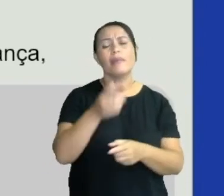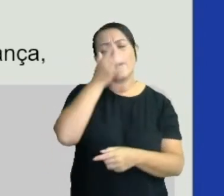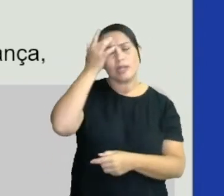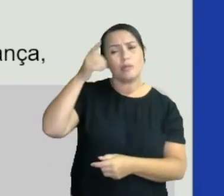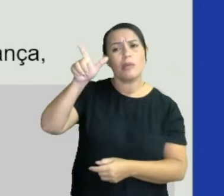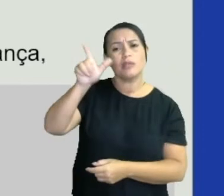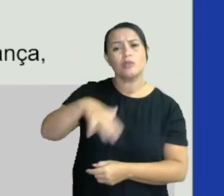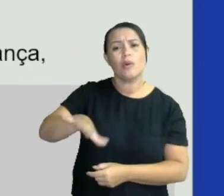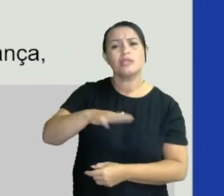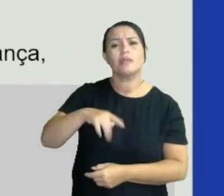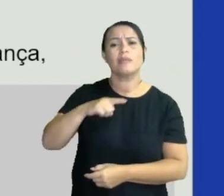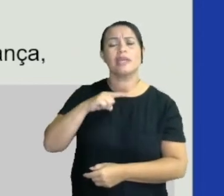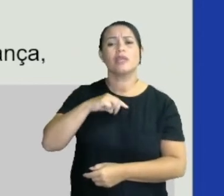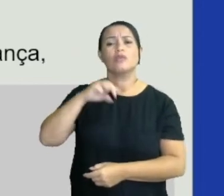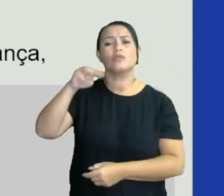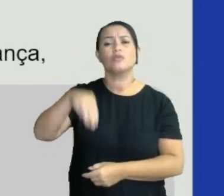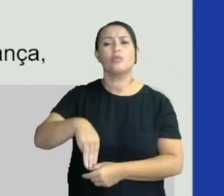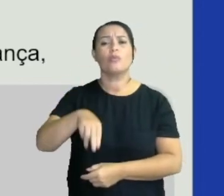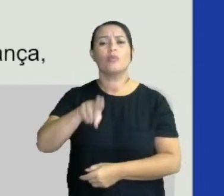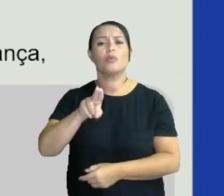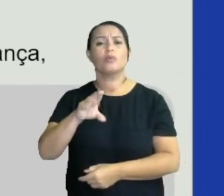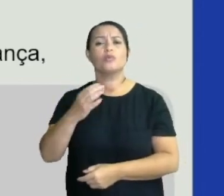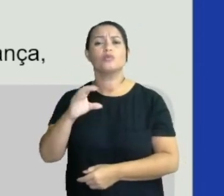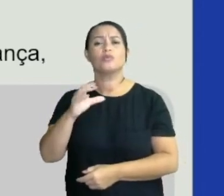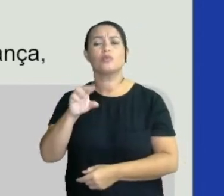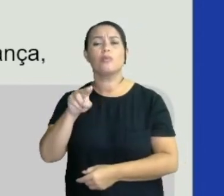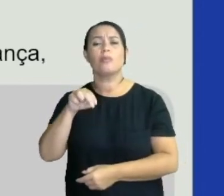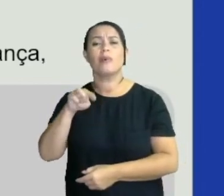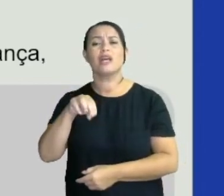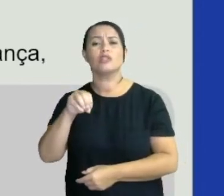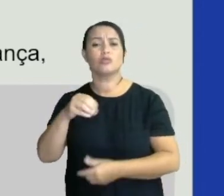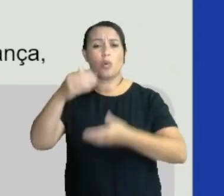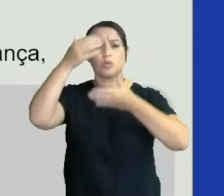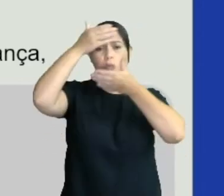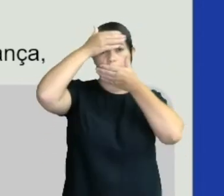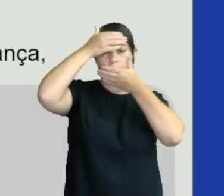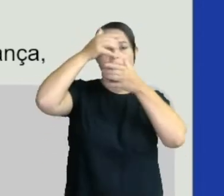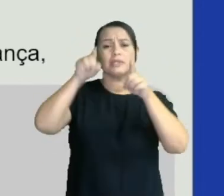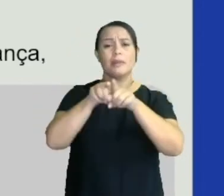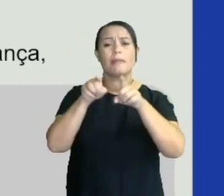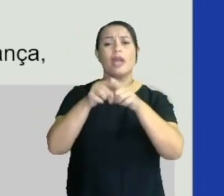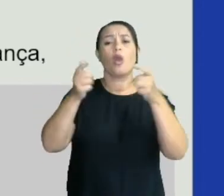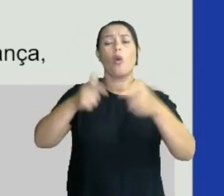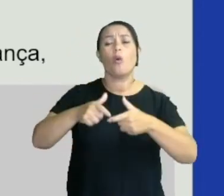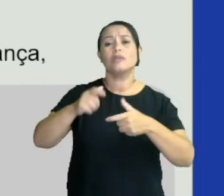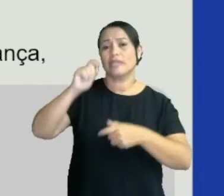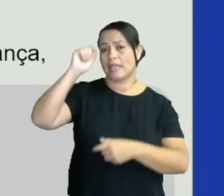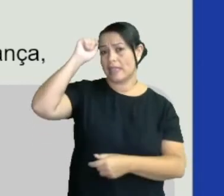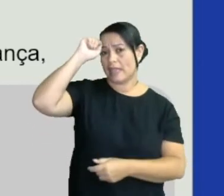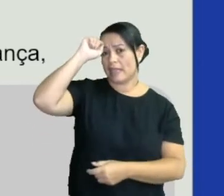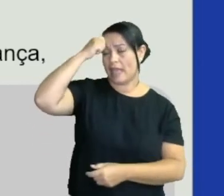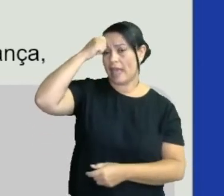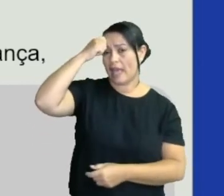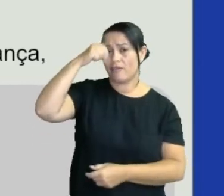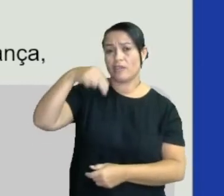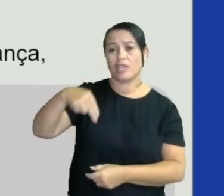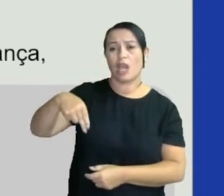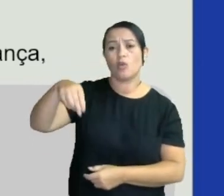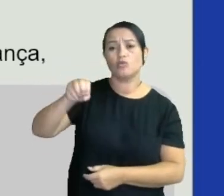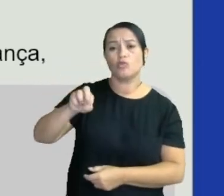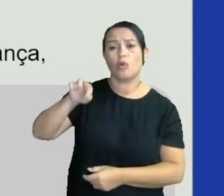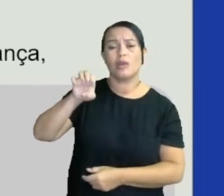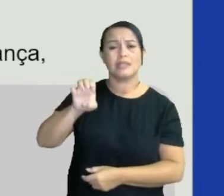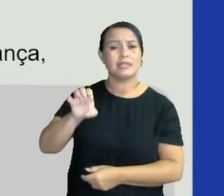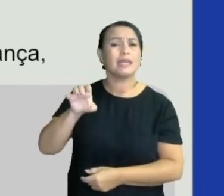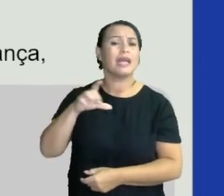ali do norte da África. Então, nesses embates travados e essas